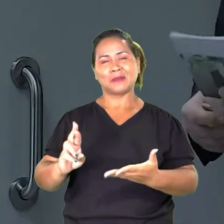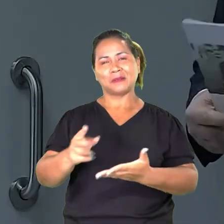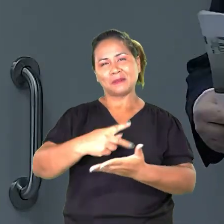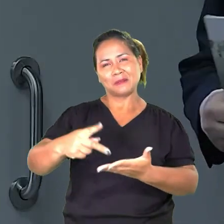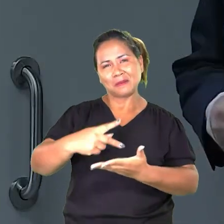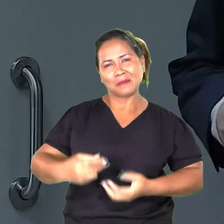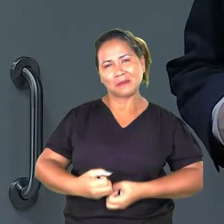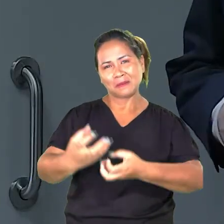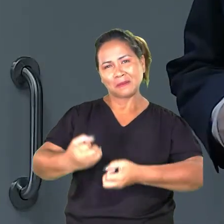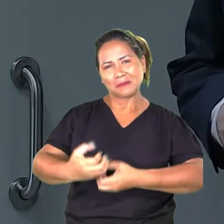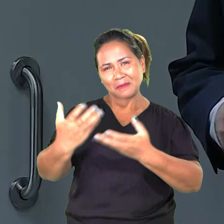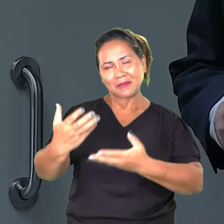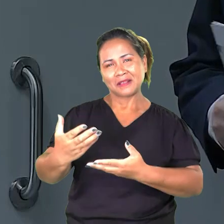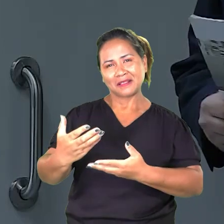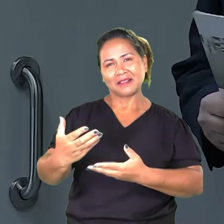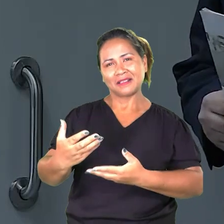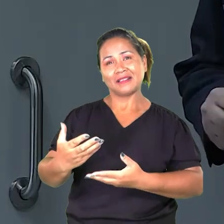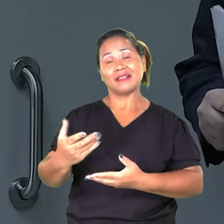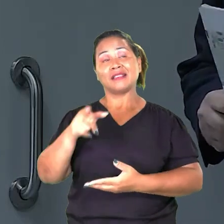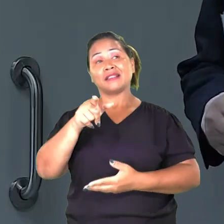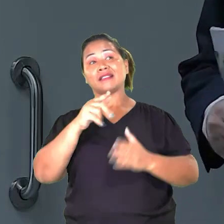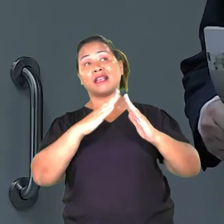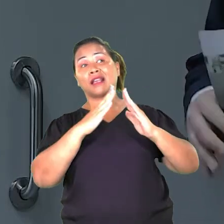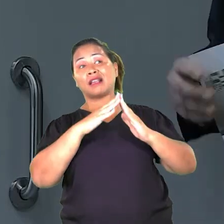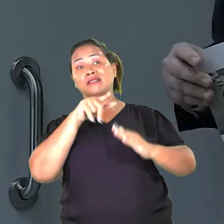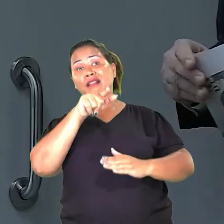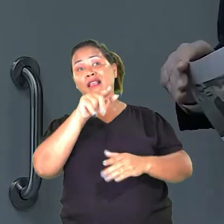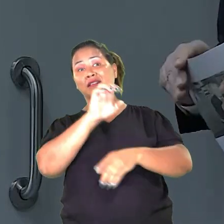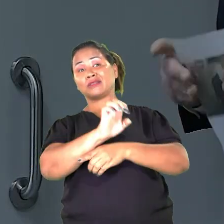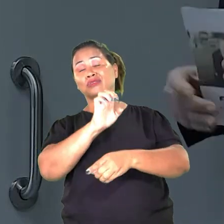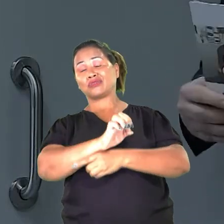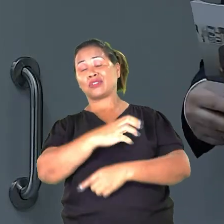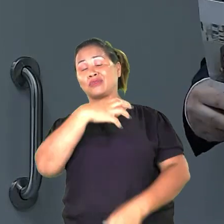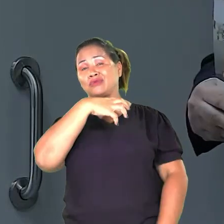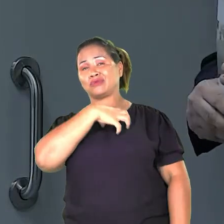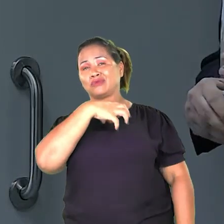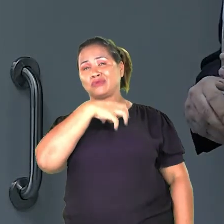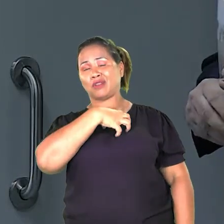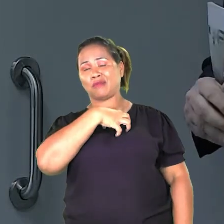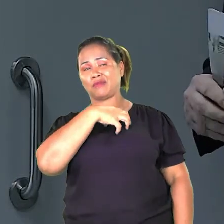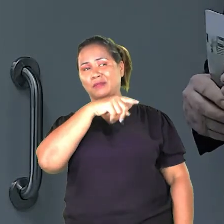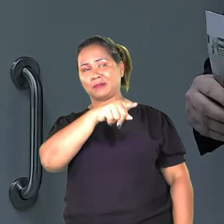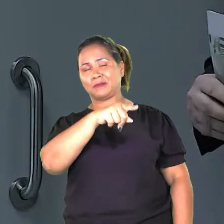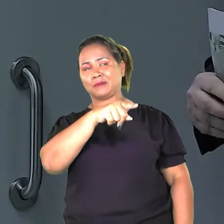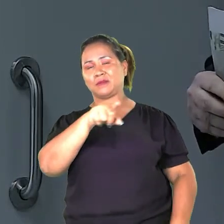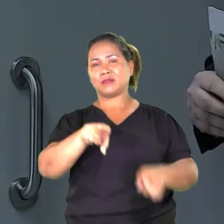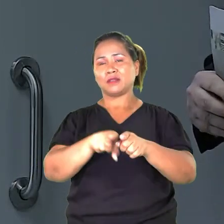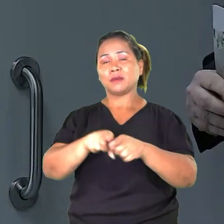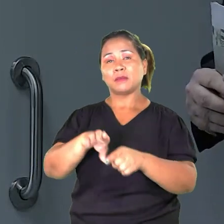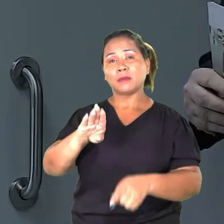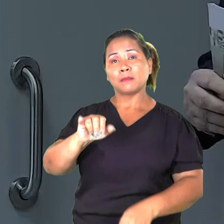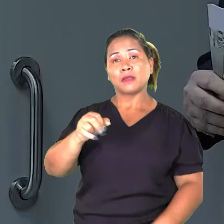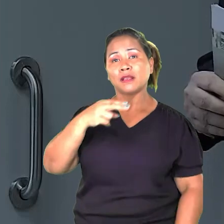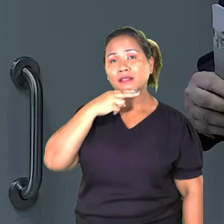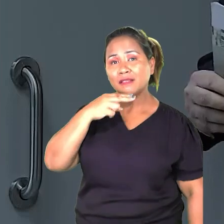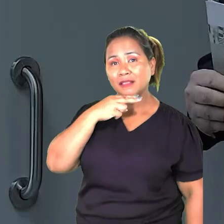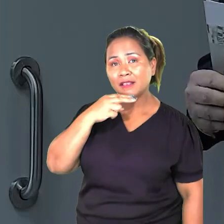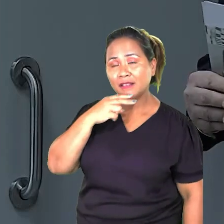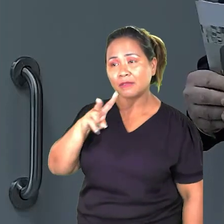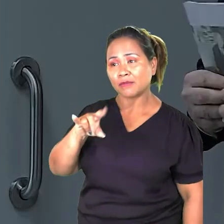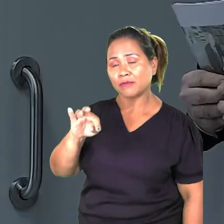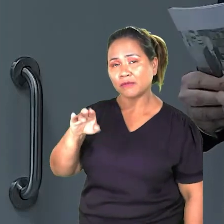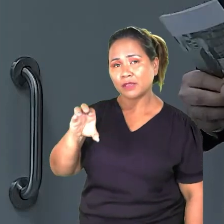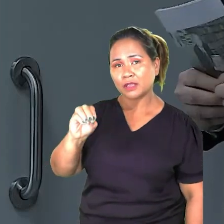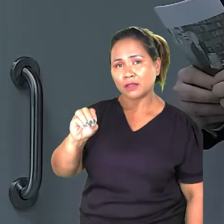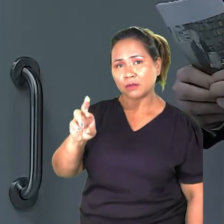Paulo Bonfim, Mirela Caiado Bonfim, que está morando em Salvador, e do bisneto Vitor Paulo Bonfim Barreto